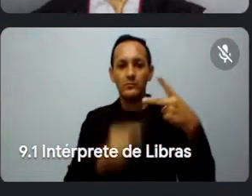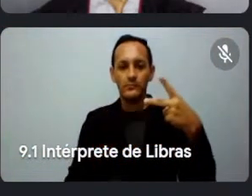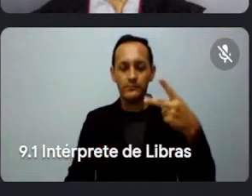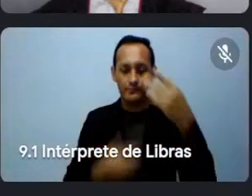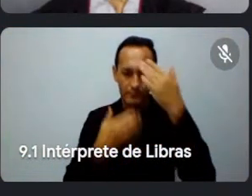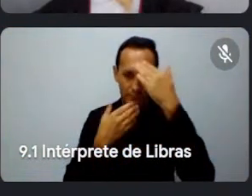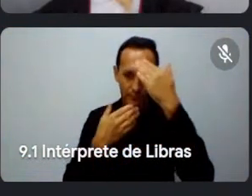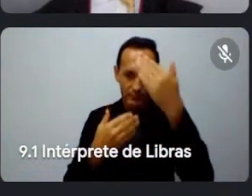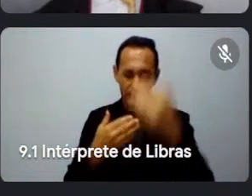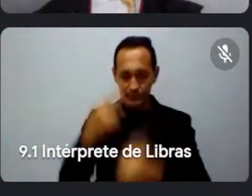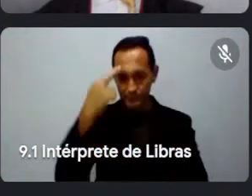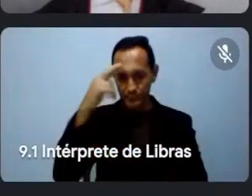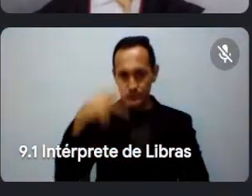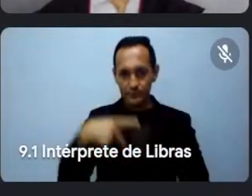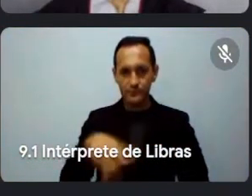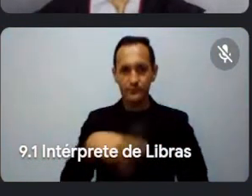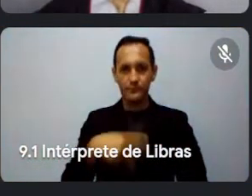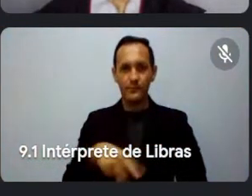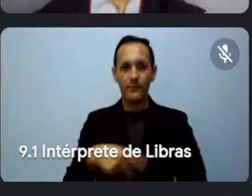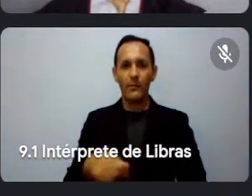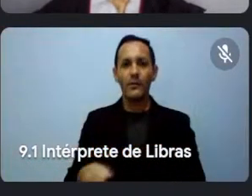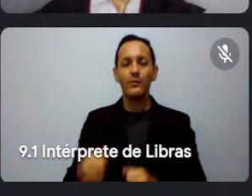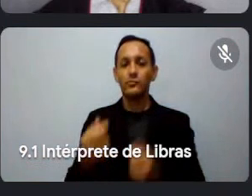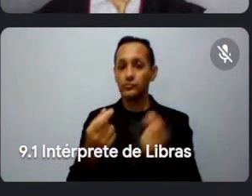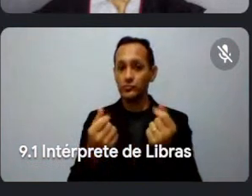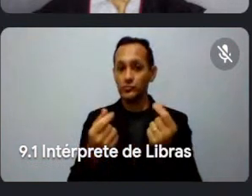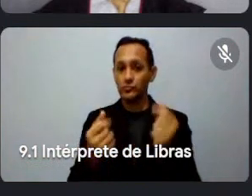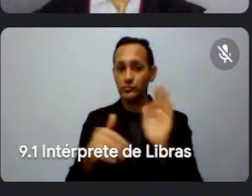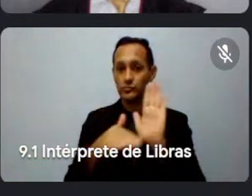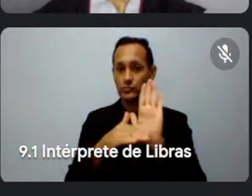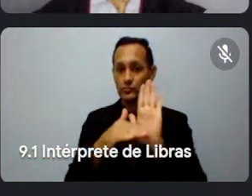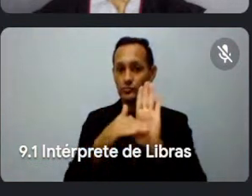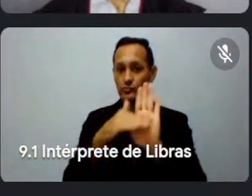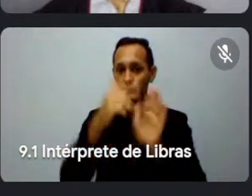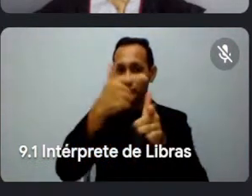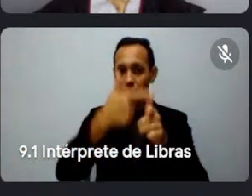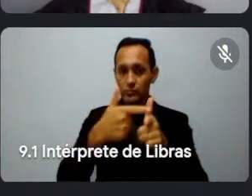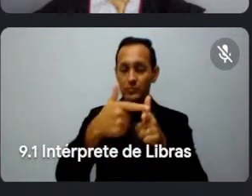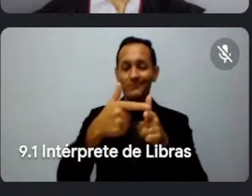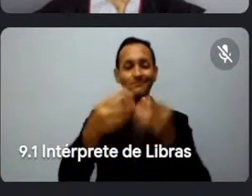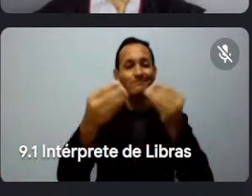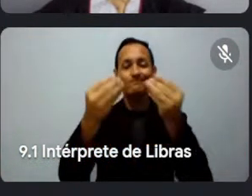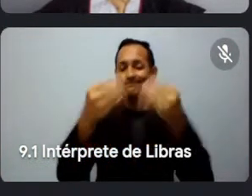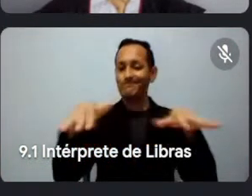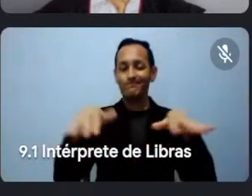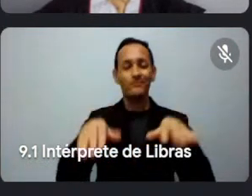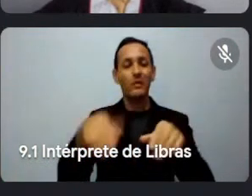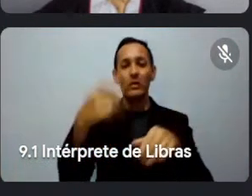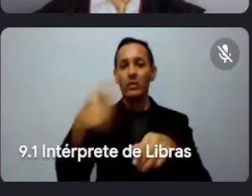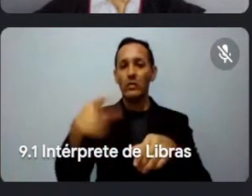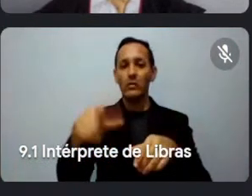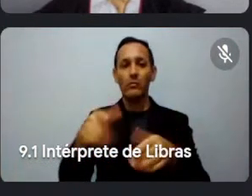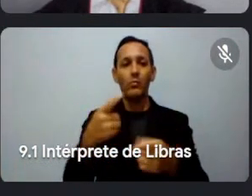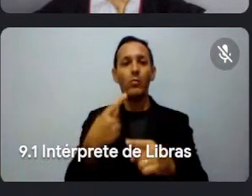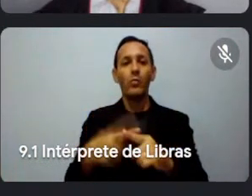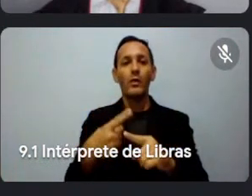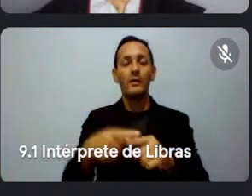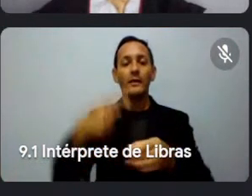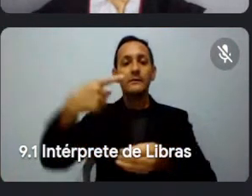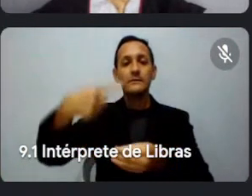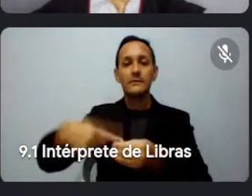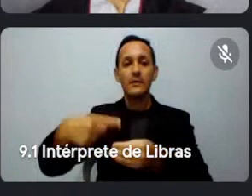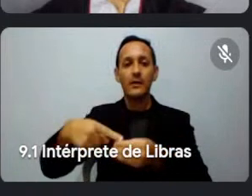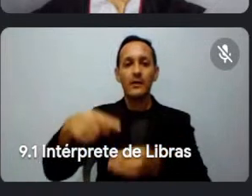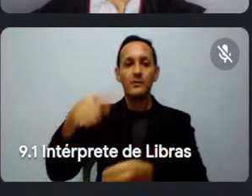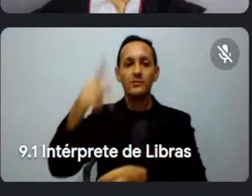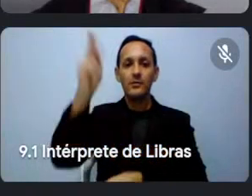presente essa prestação de contas foi desaprovada pelo juízo da 18ª zona eleitoral Paraná é em